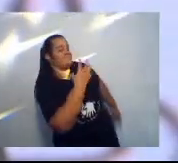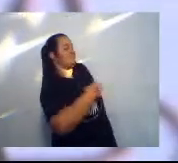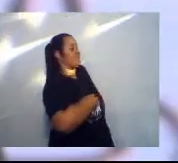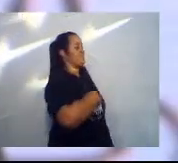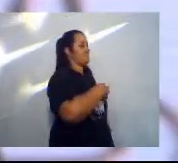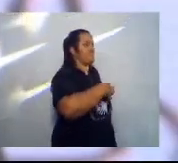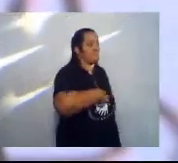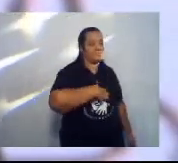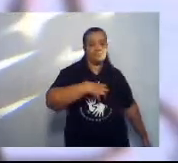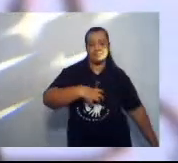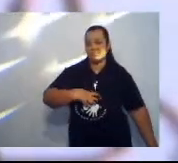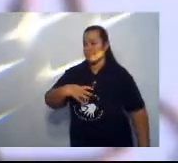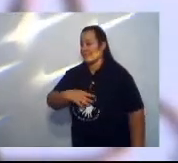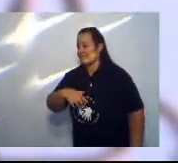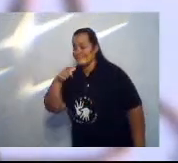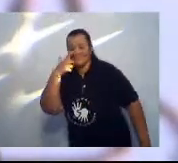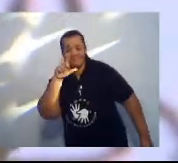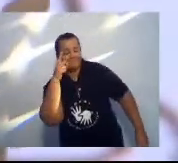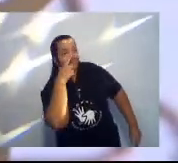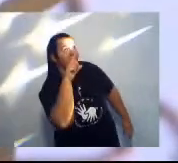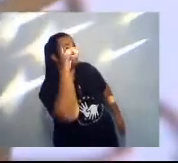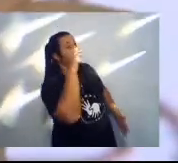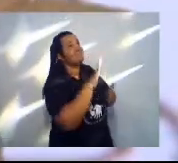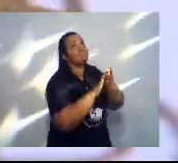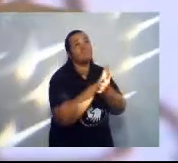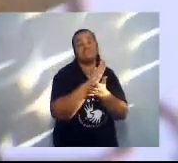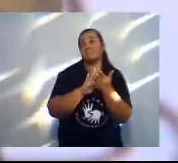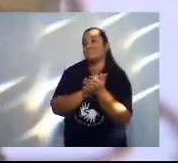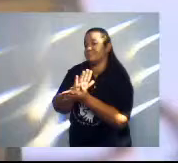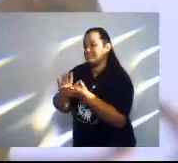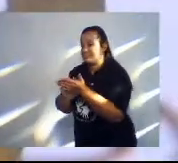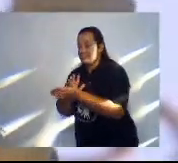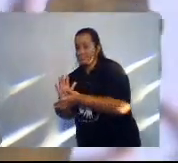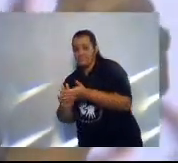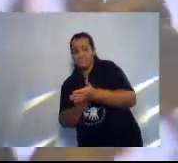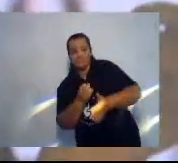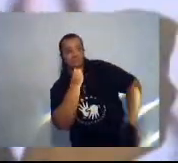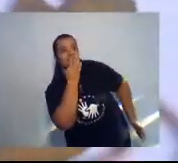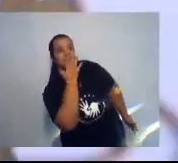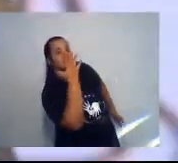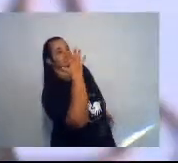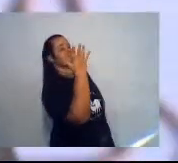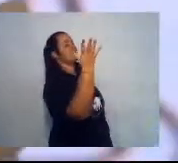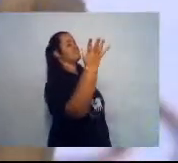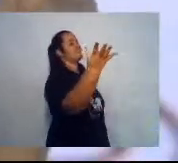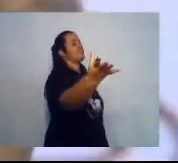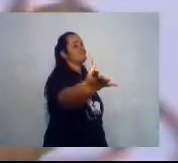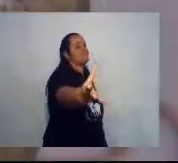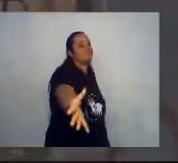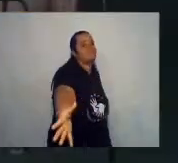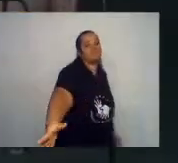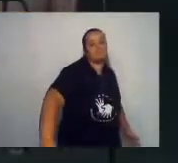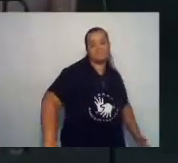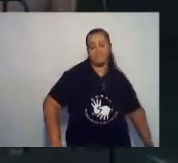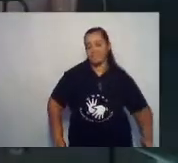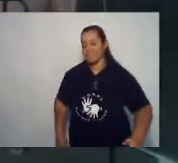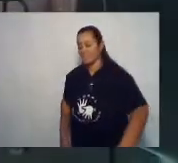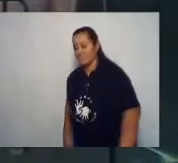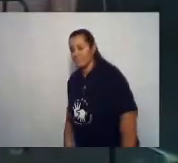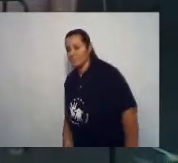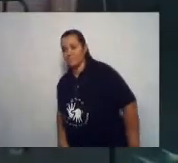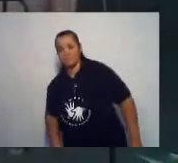me faz bem? Eu não consigo pensar em ninguém. Oh, que